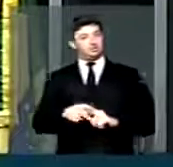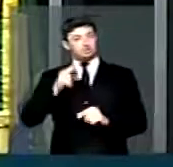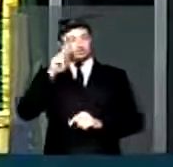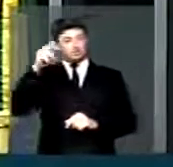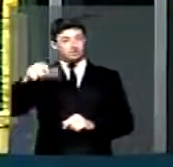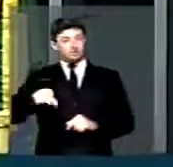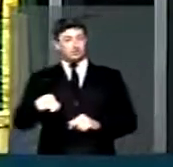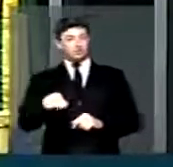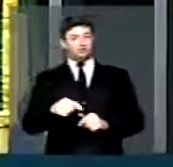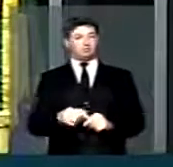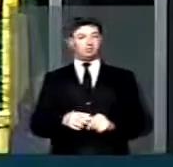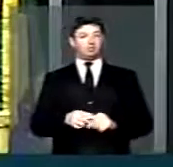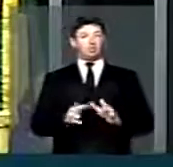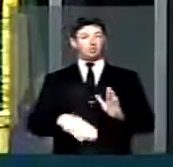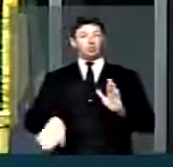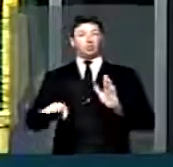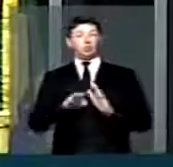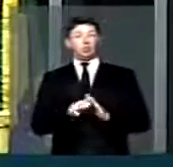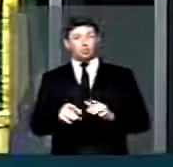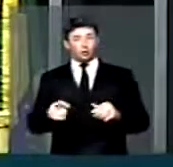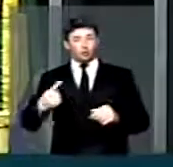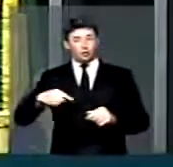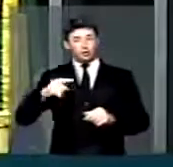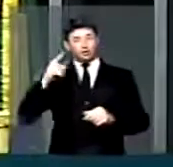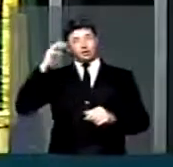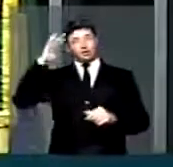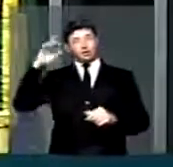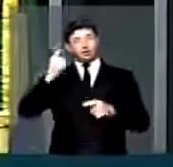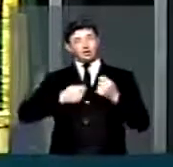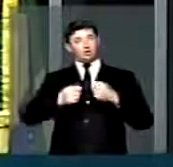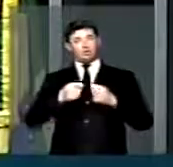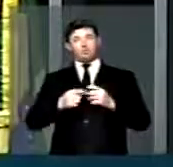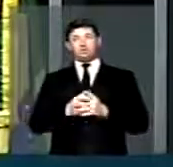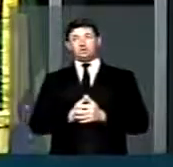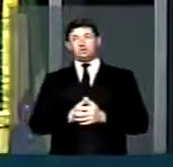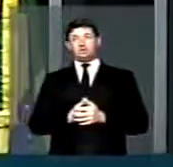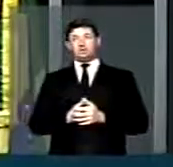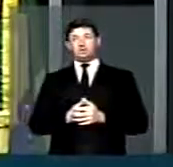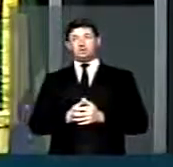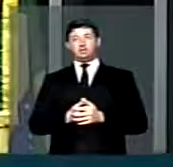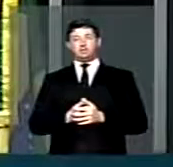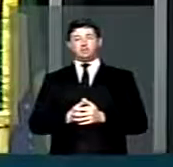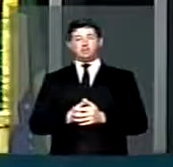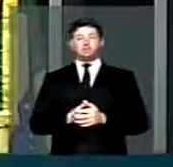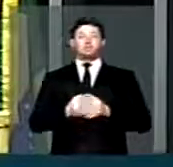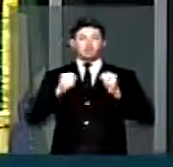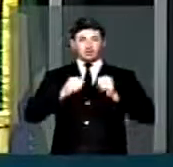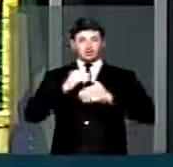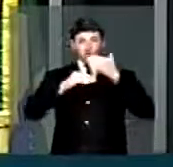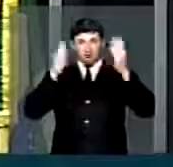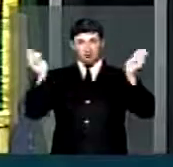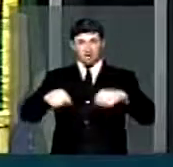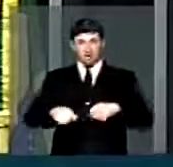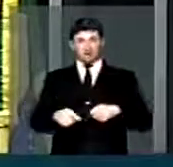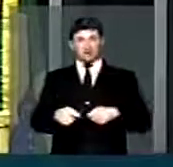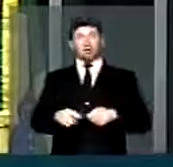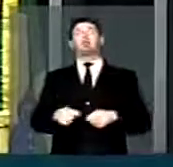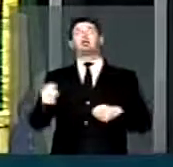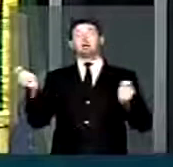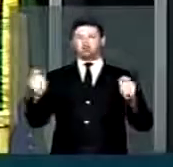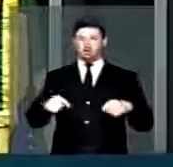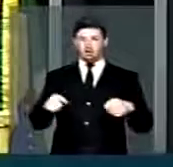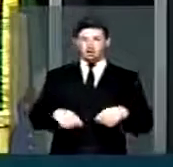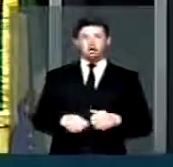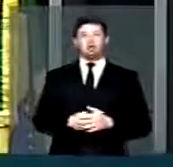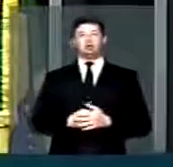rever todo esse nosso conceito econômico. A gente pode crescer mais? Pode. Pode